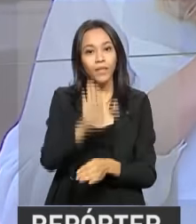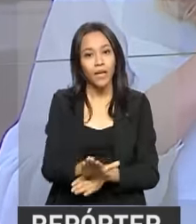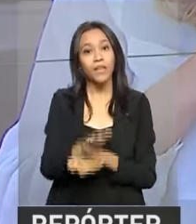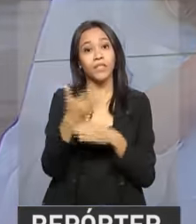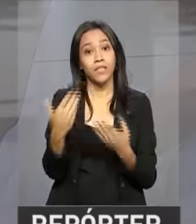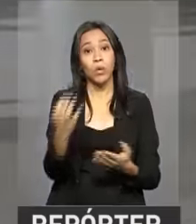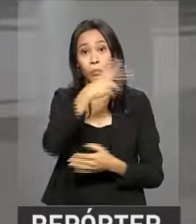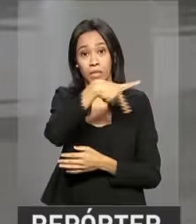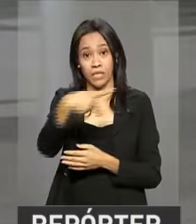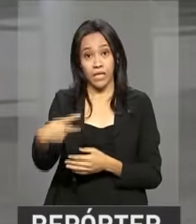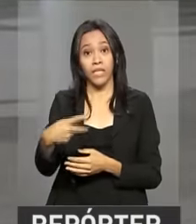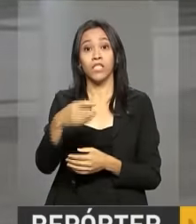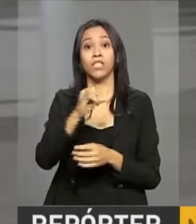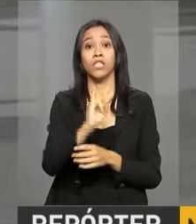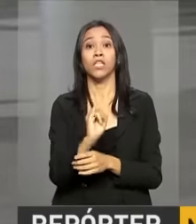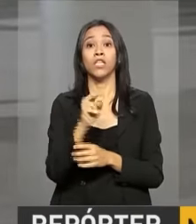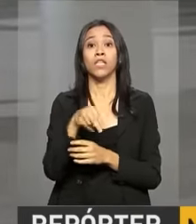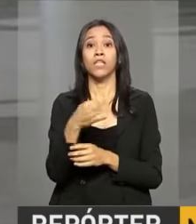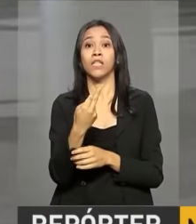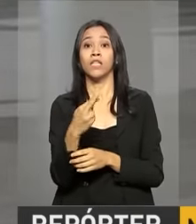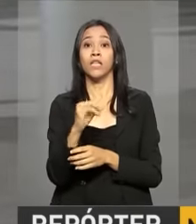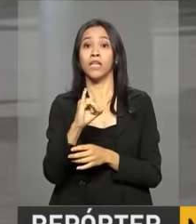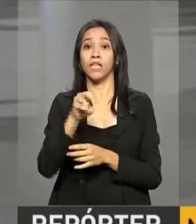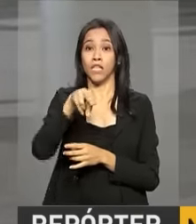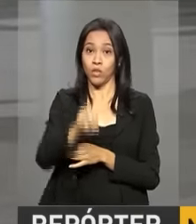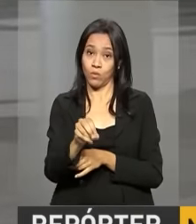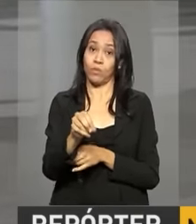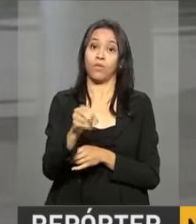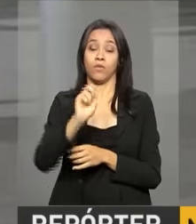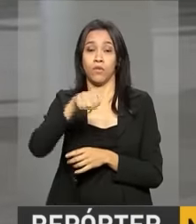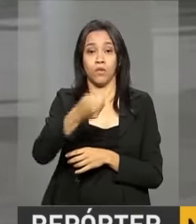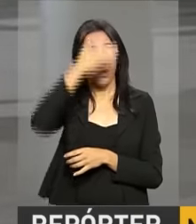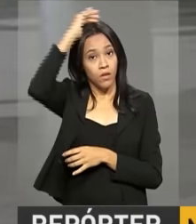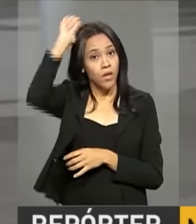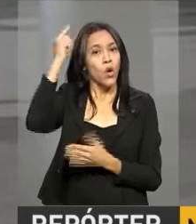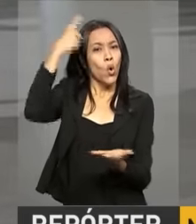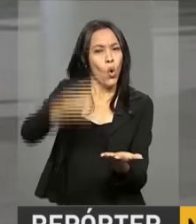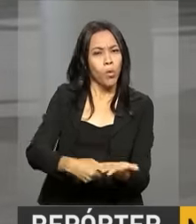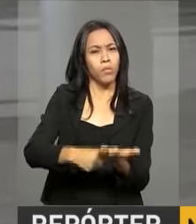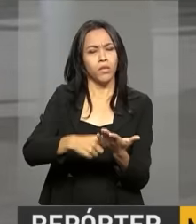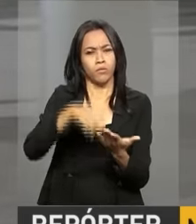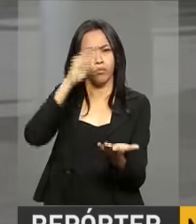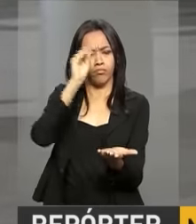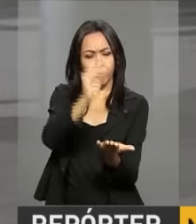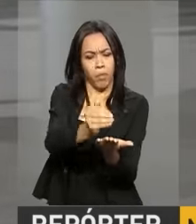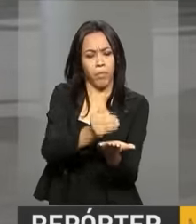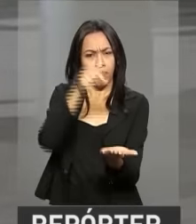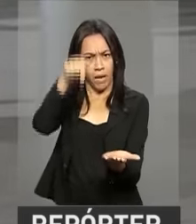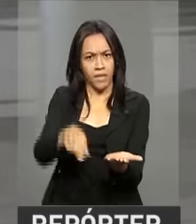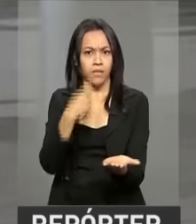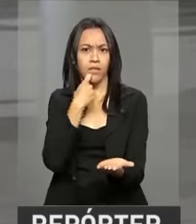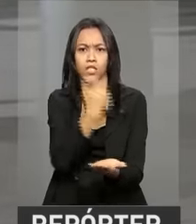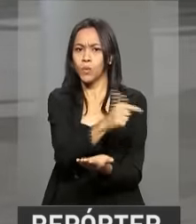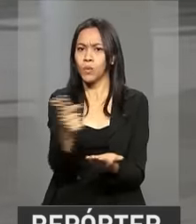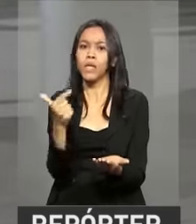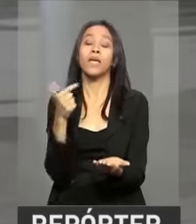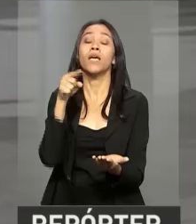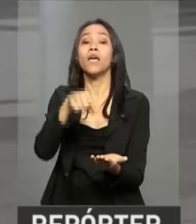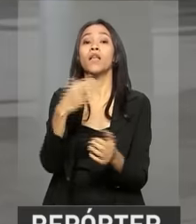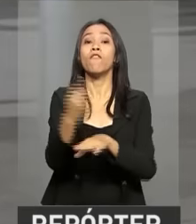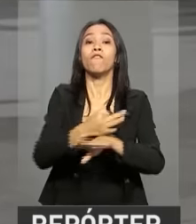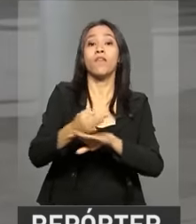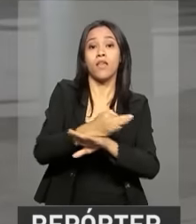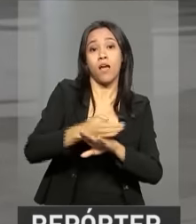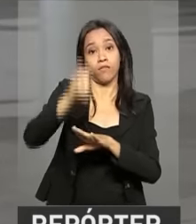o presidente interino Michel Temer Não Tem compromissos oficiais agendar para esta sexta-feira ele passou o feriado de Corpus crist e